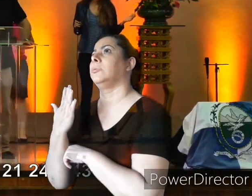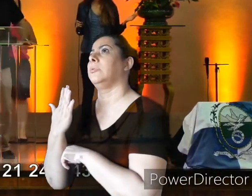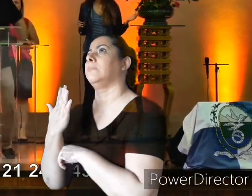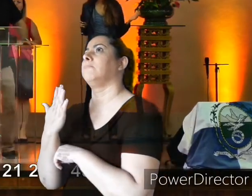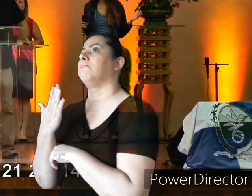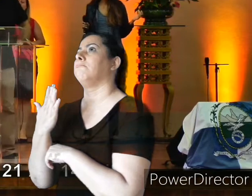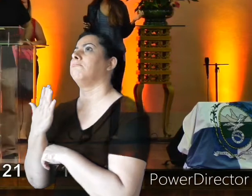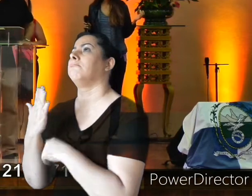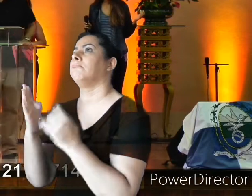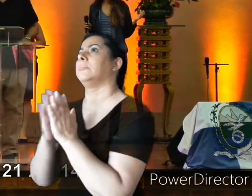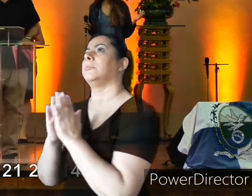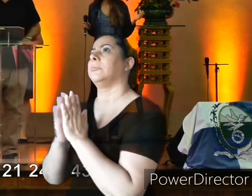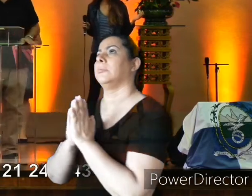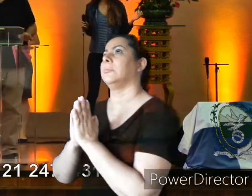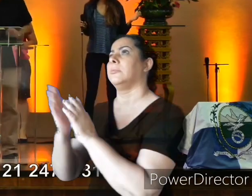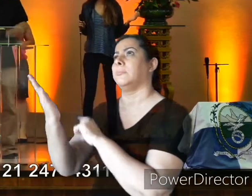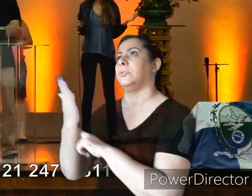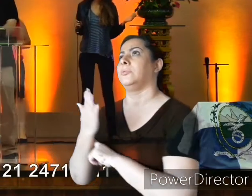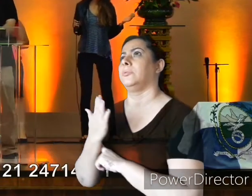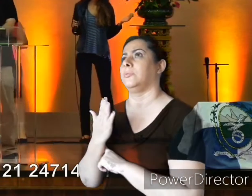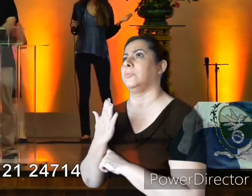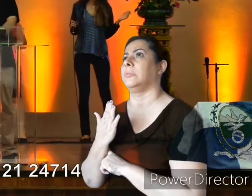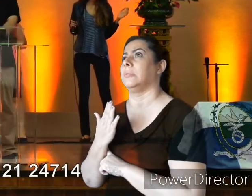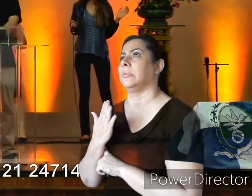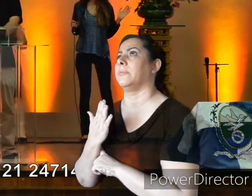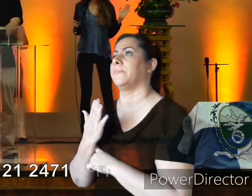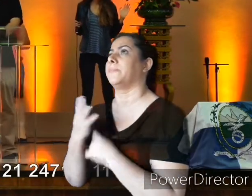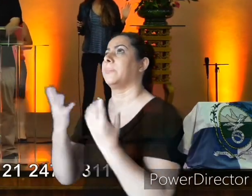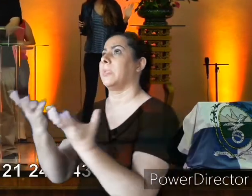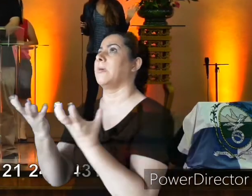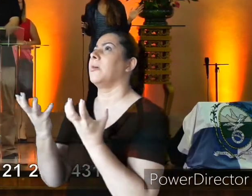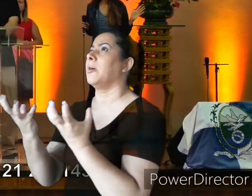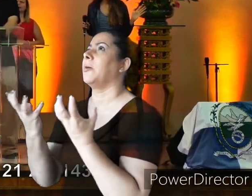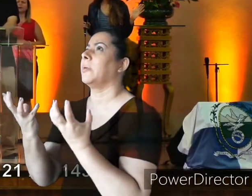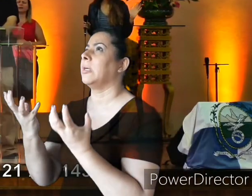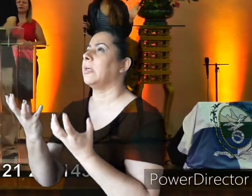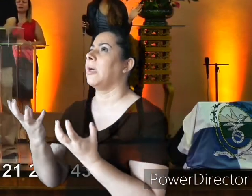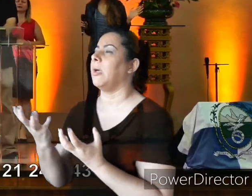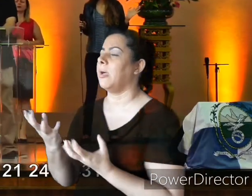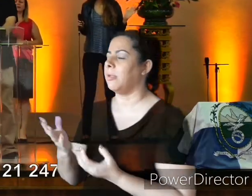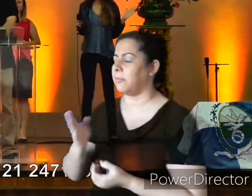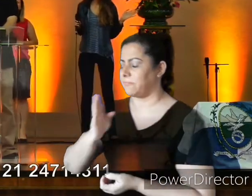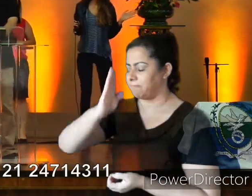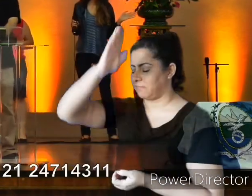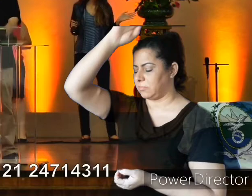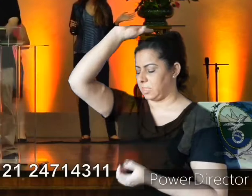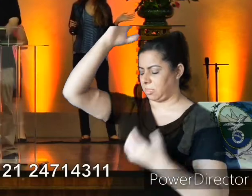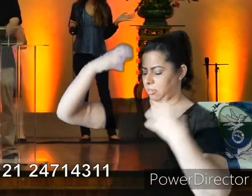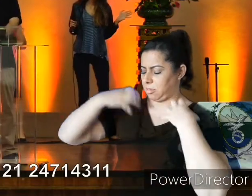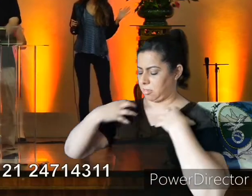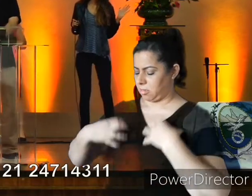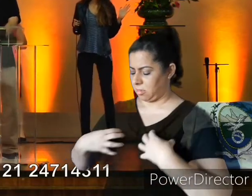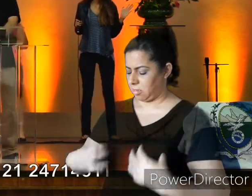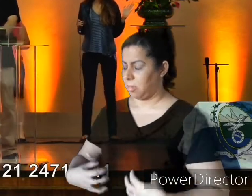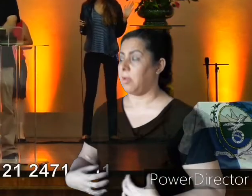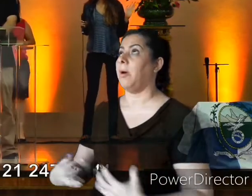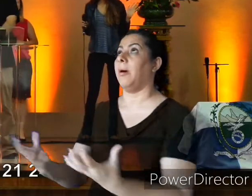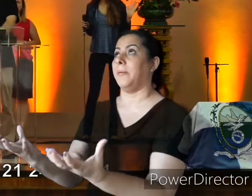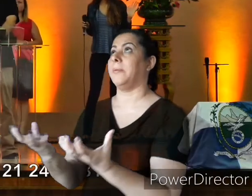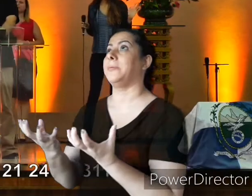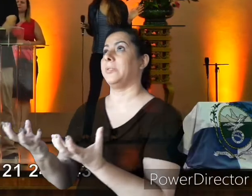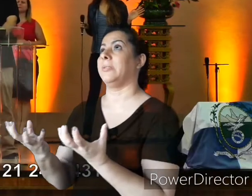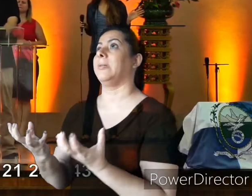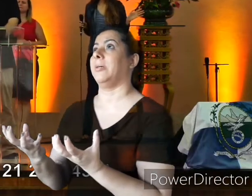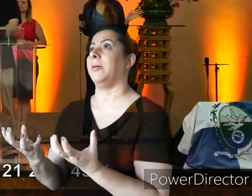toda a armadura celestial e declaro: maior é o número daqueles que estão